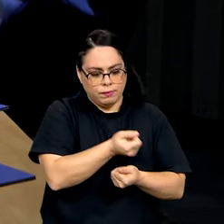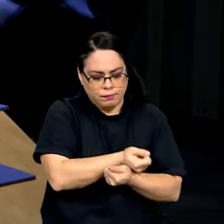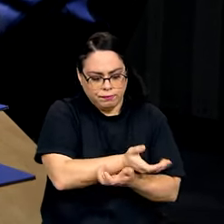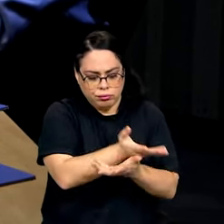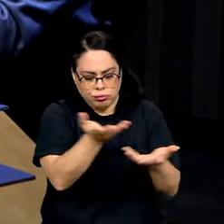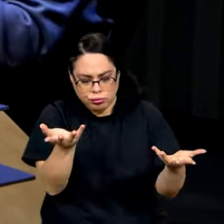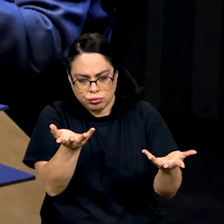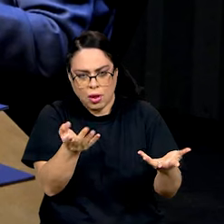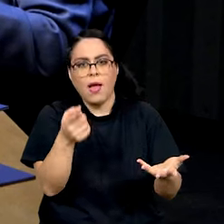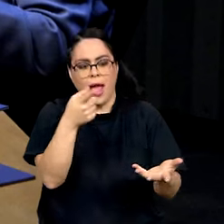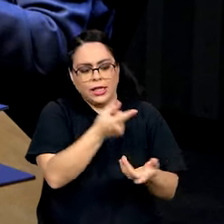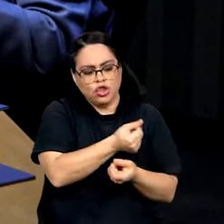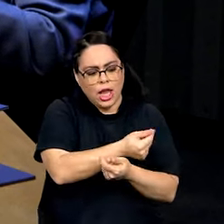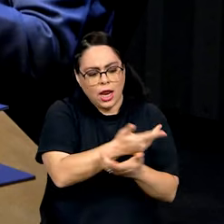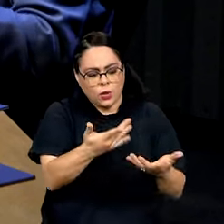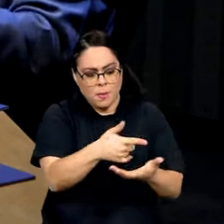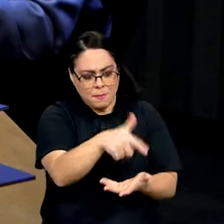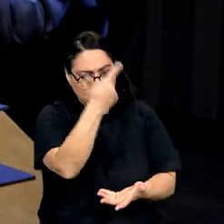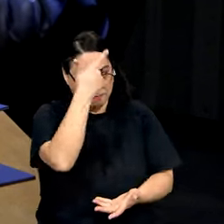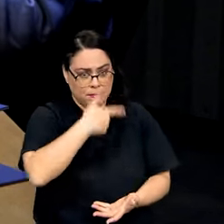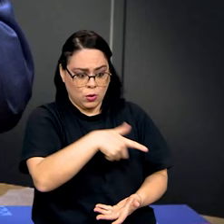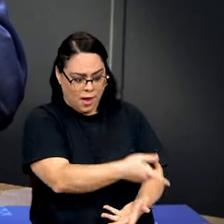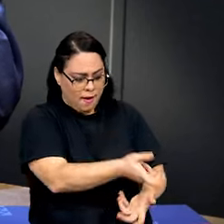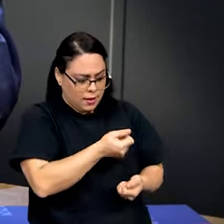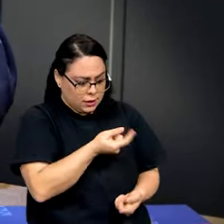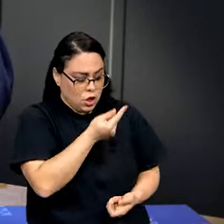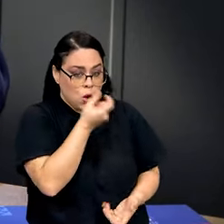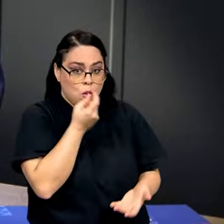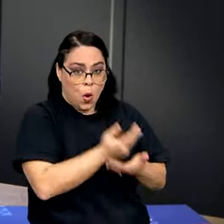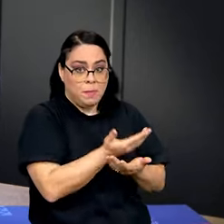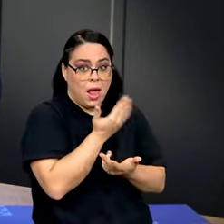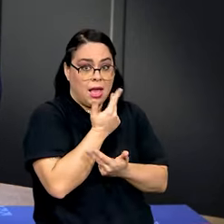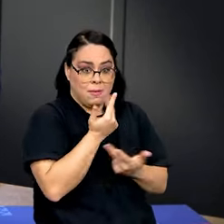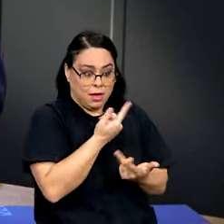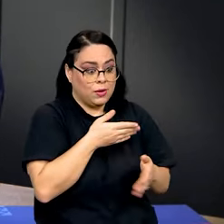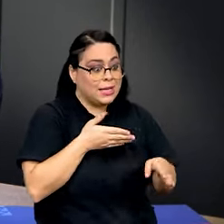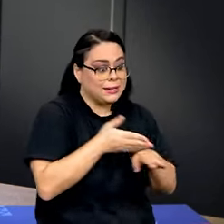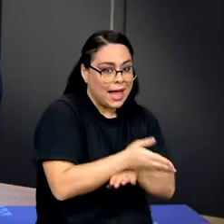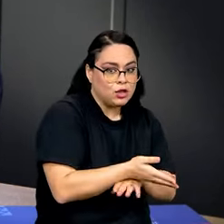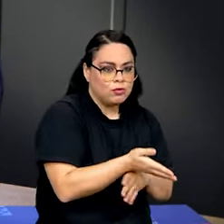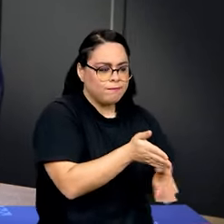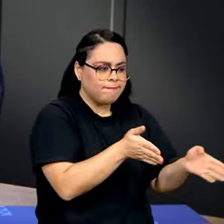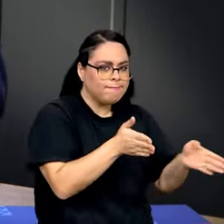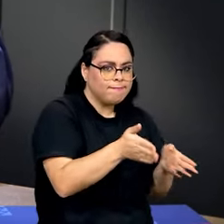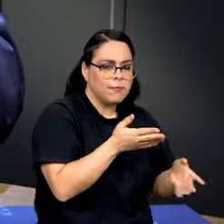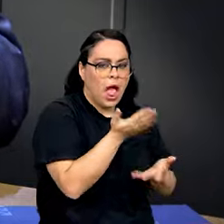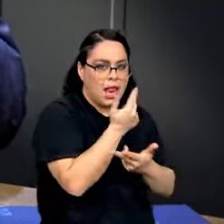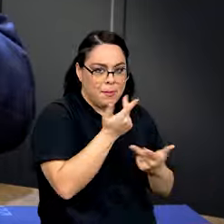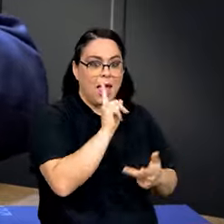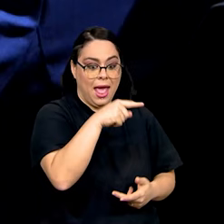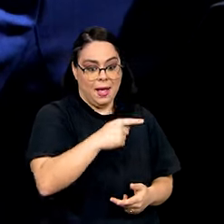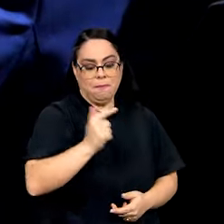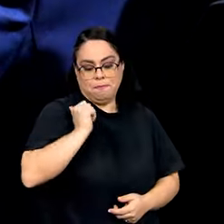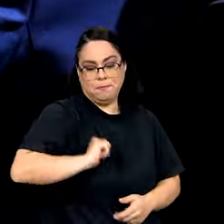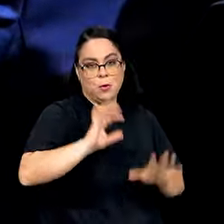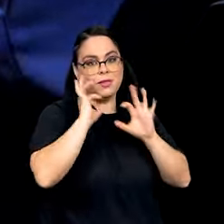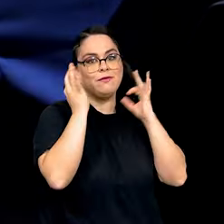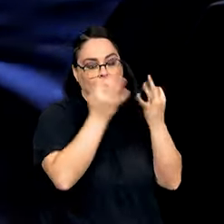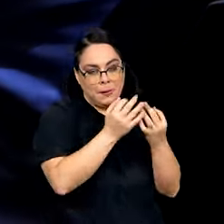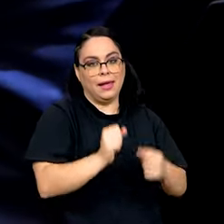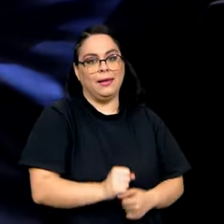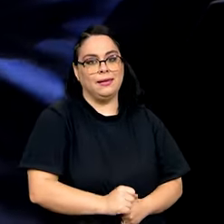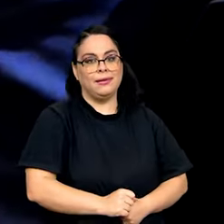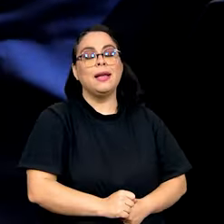renda com essa renda A pessoa compra o alimento tem acesso ao alimento é assim o bolsa